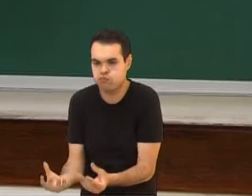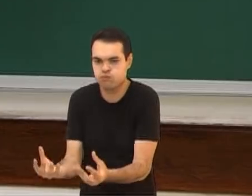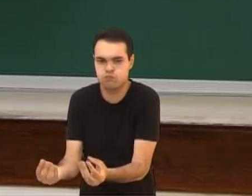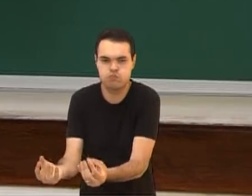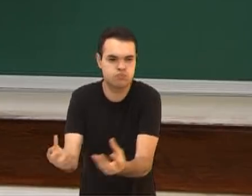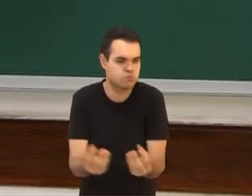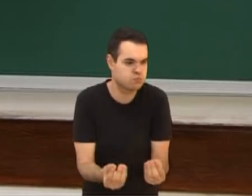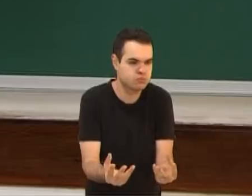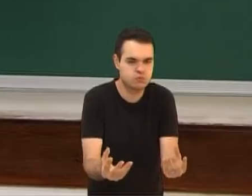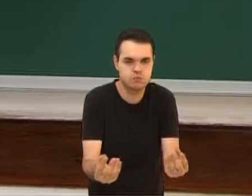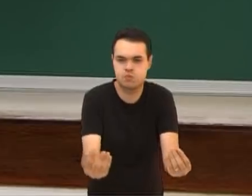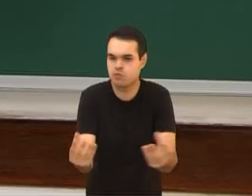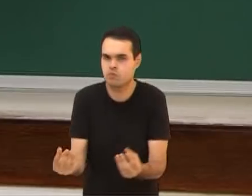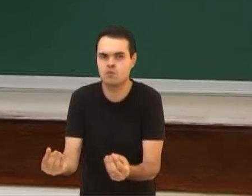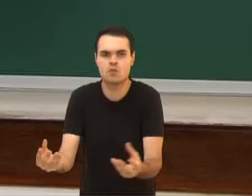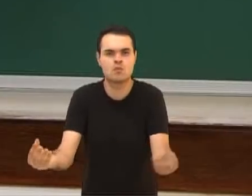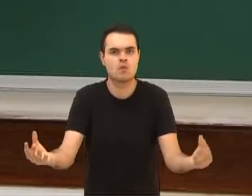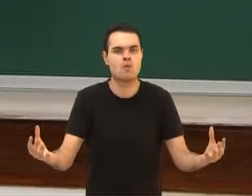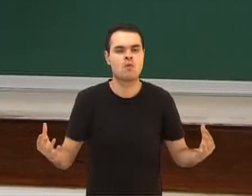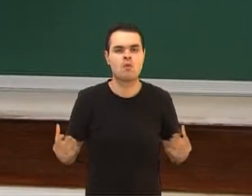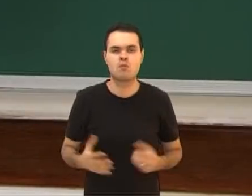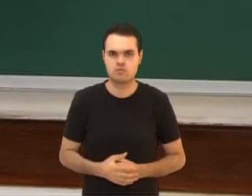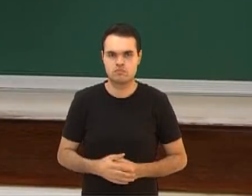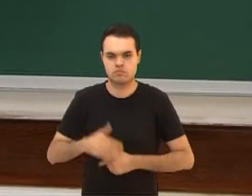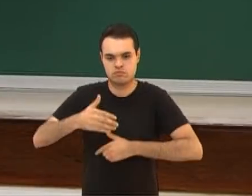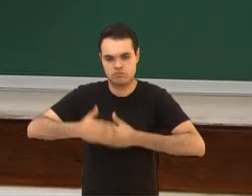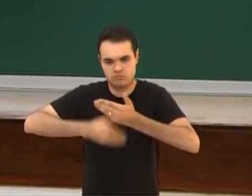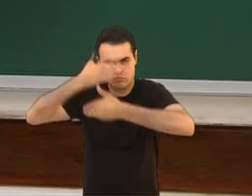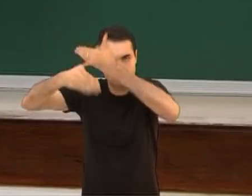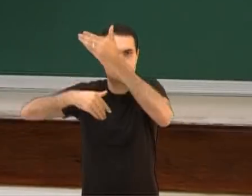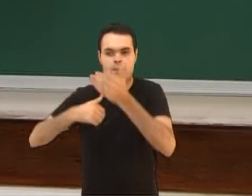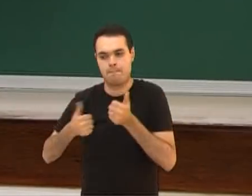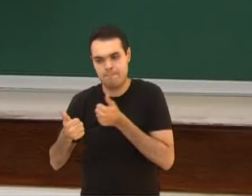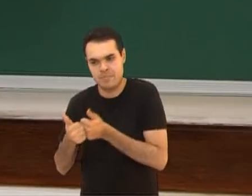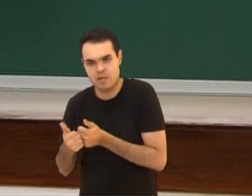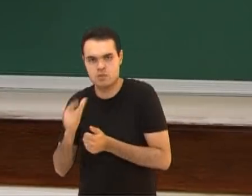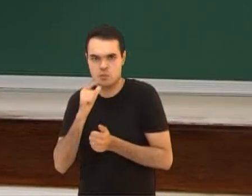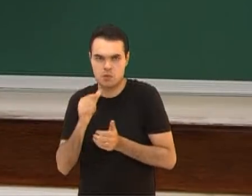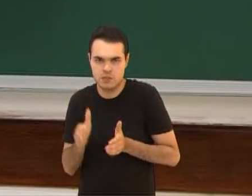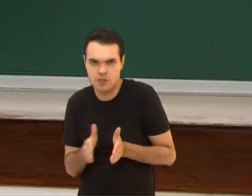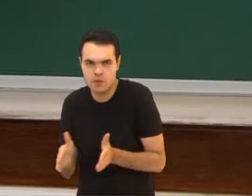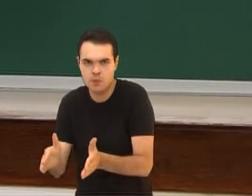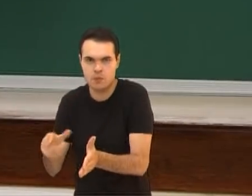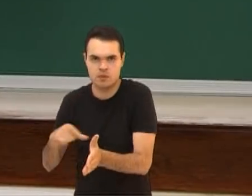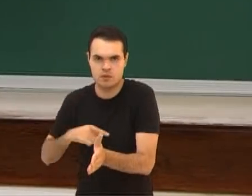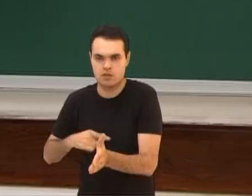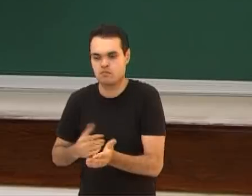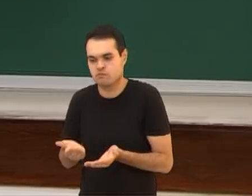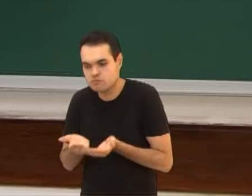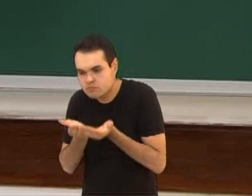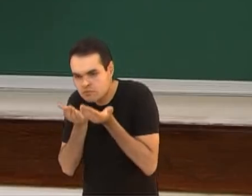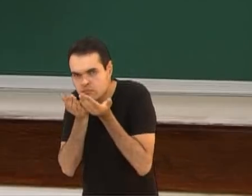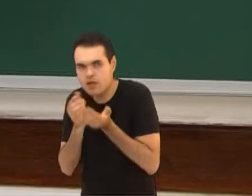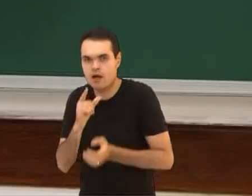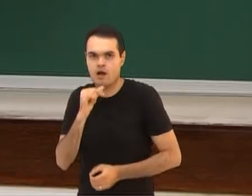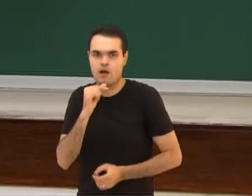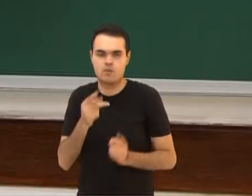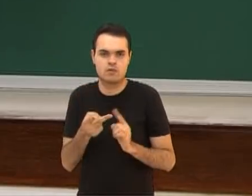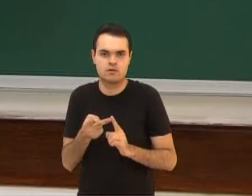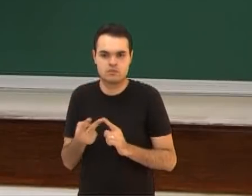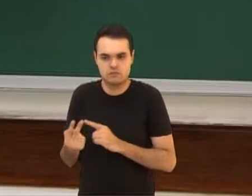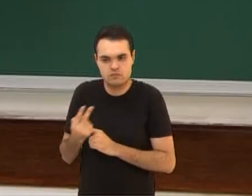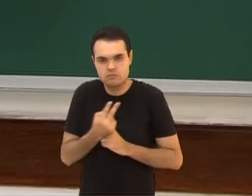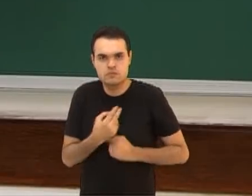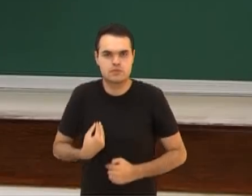naquela época, né, as civilizações só desenvolviam entre esses rios, entre onde tivesse uma fonte, né, para beber água, para sustentar,